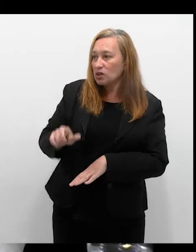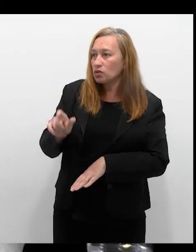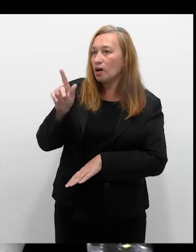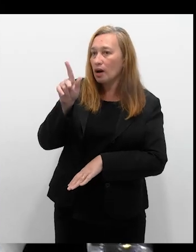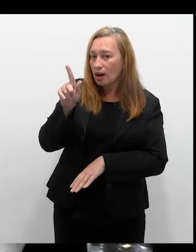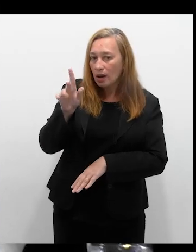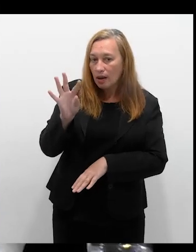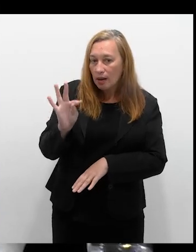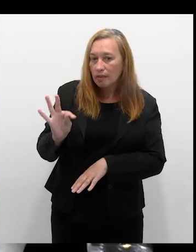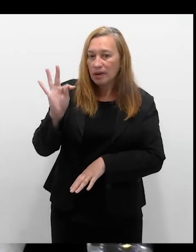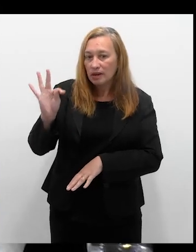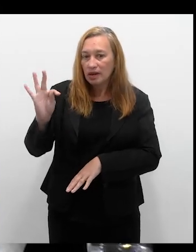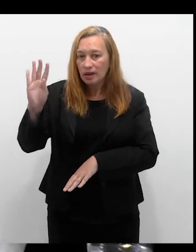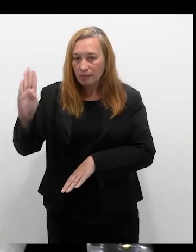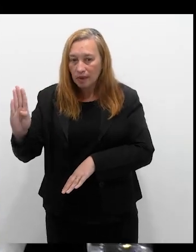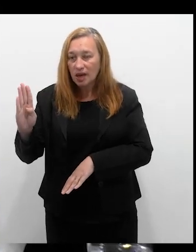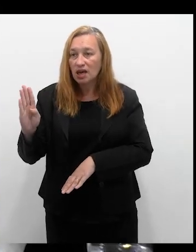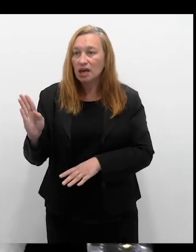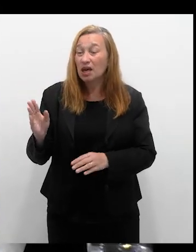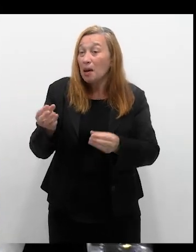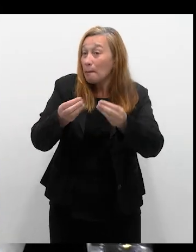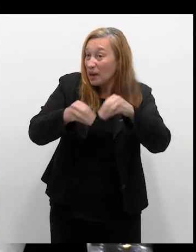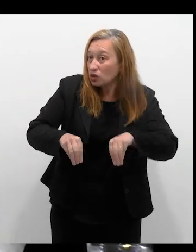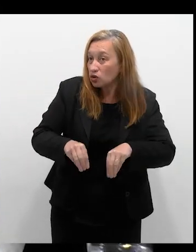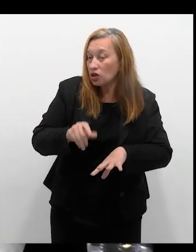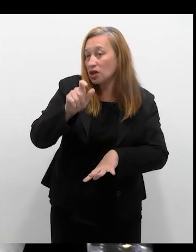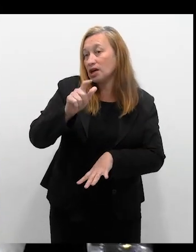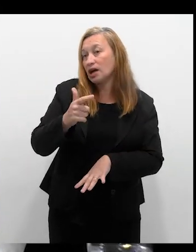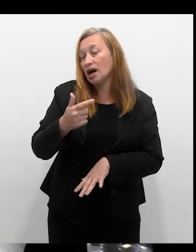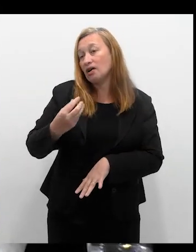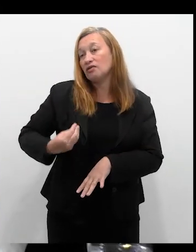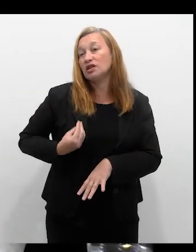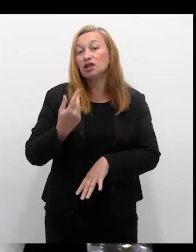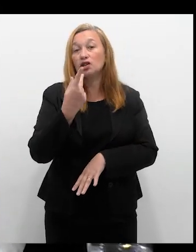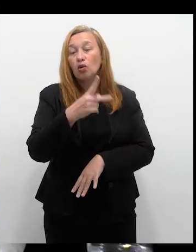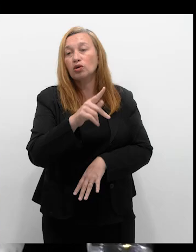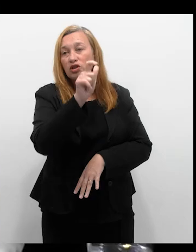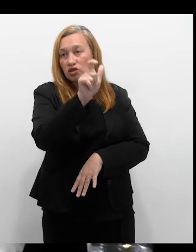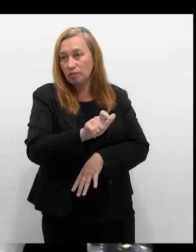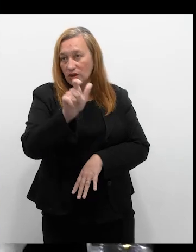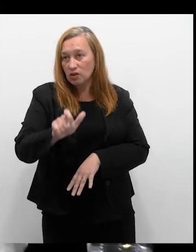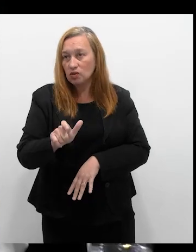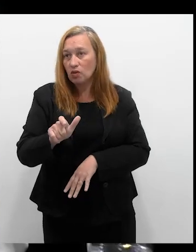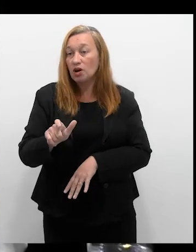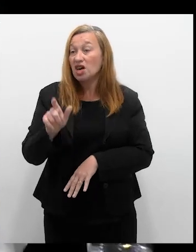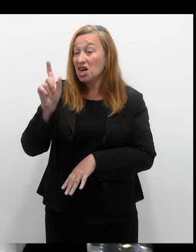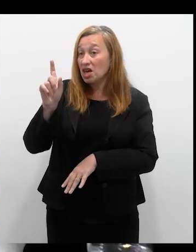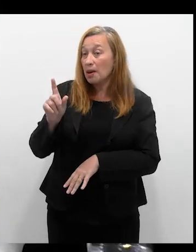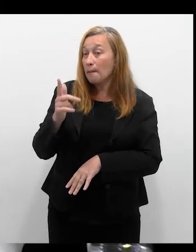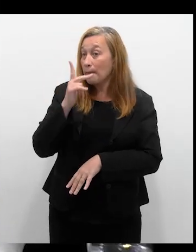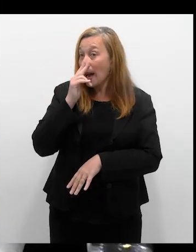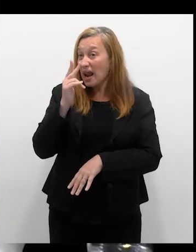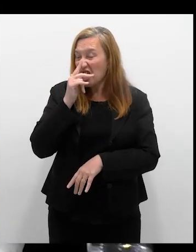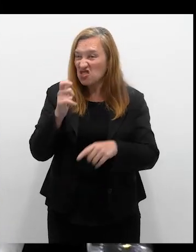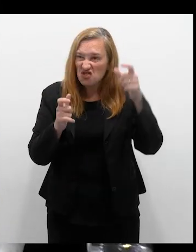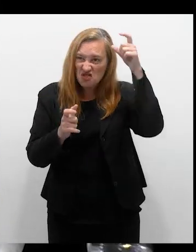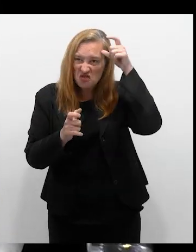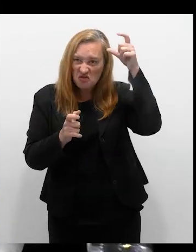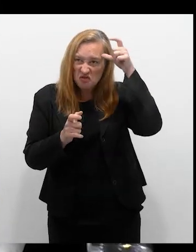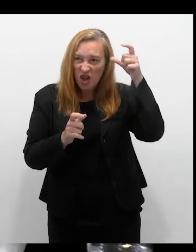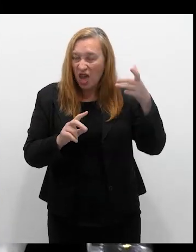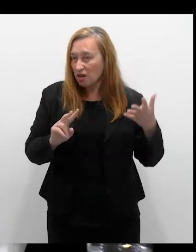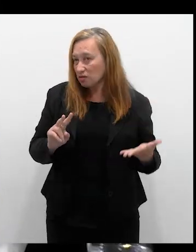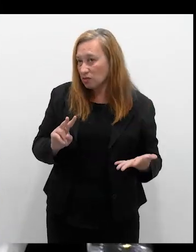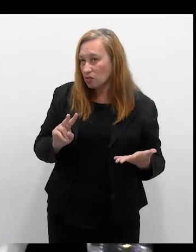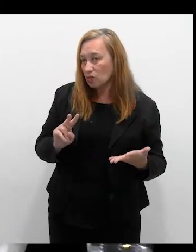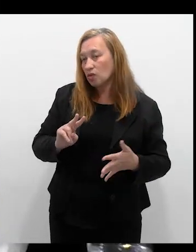TPB destroem a vida das pessoas, que causam tumulto, que é ou o inferno ou o céu. Se eu parar